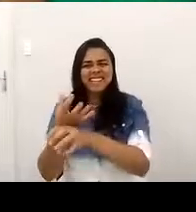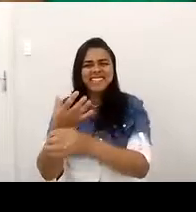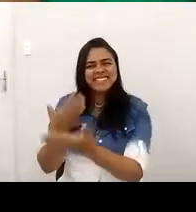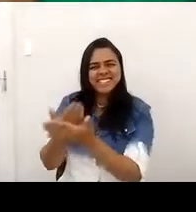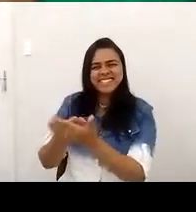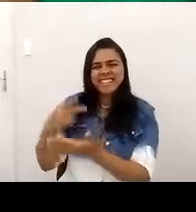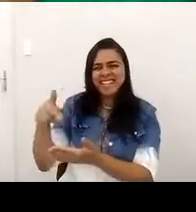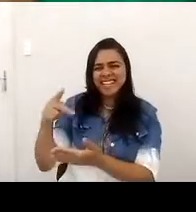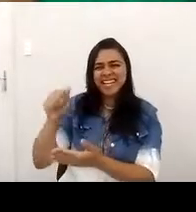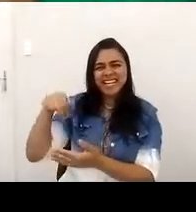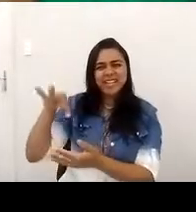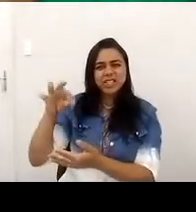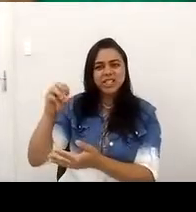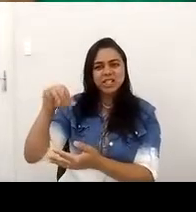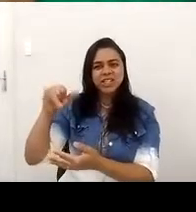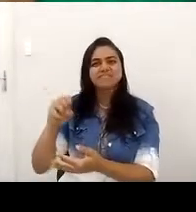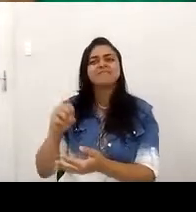Aprender um pouquinho com